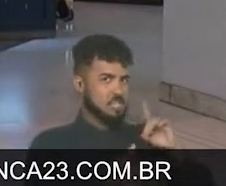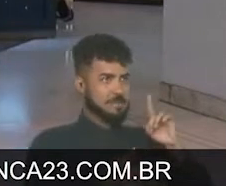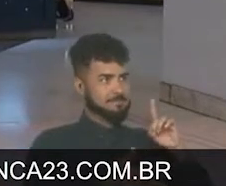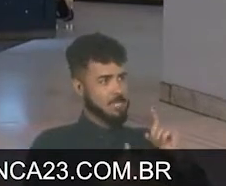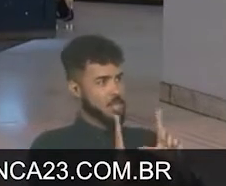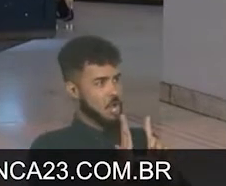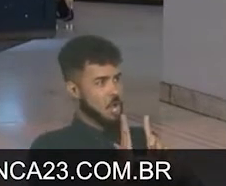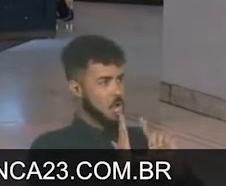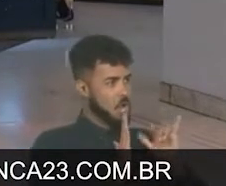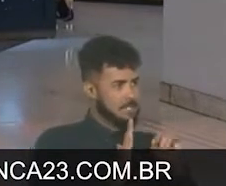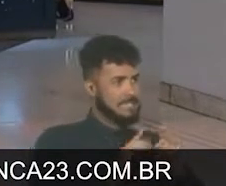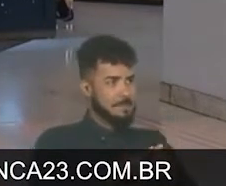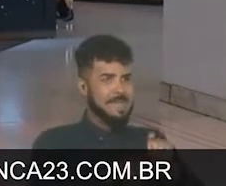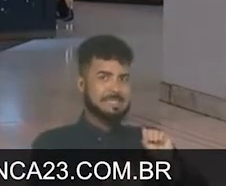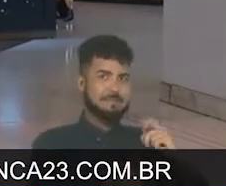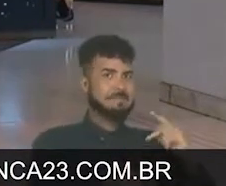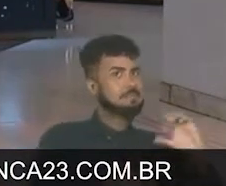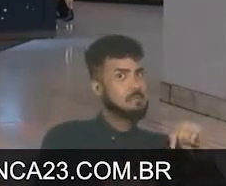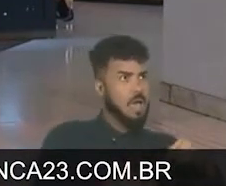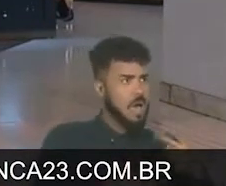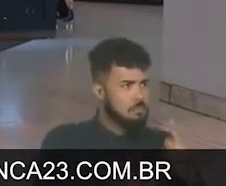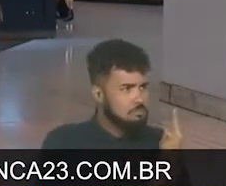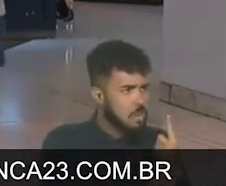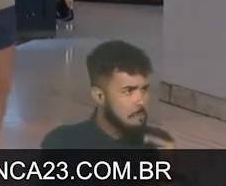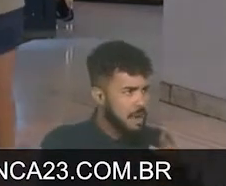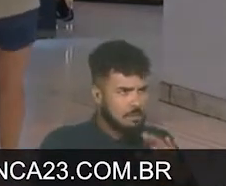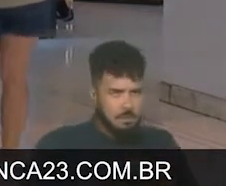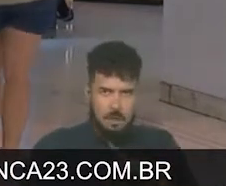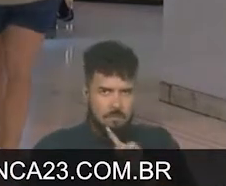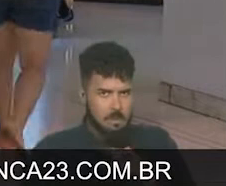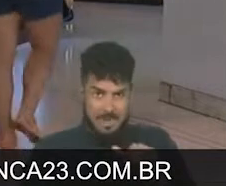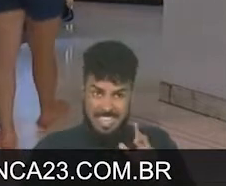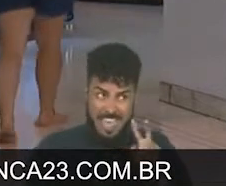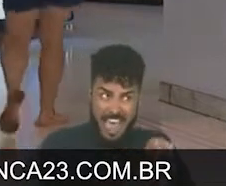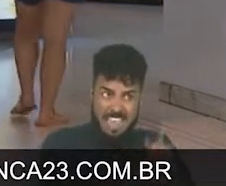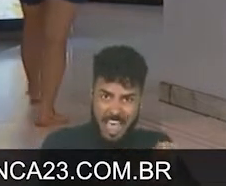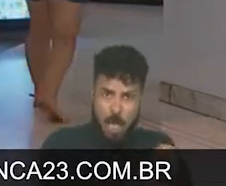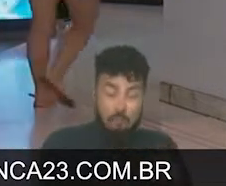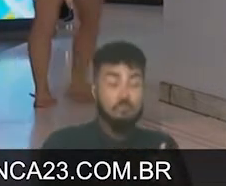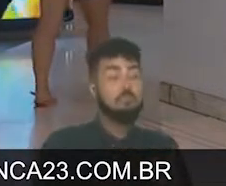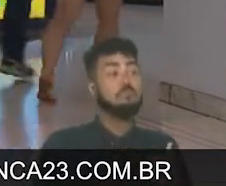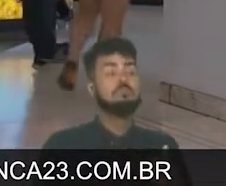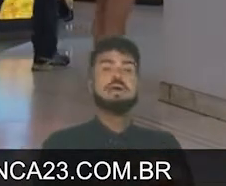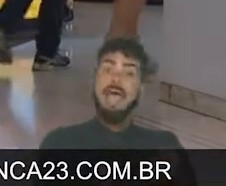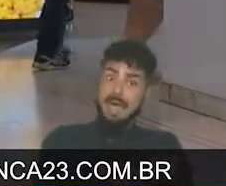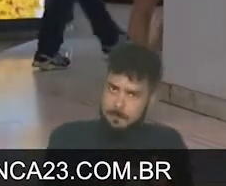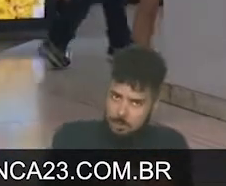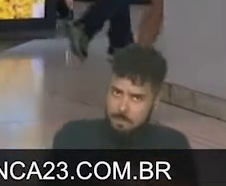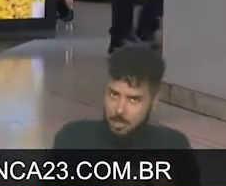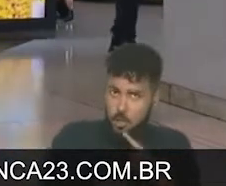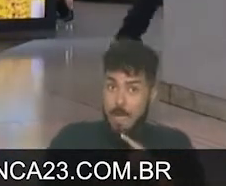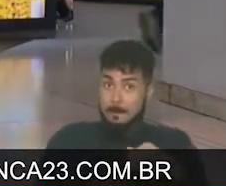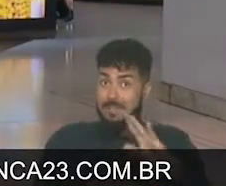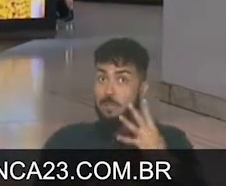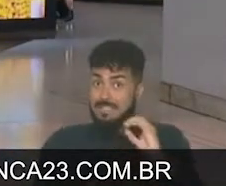do Serviço de Proteção ao Crédito. Ainda de acordo com esse levantamento, mais de 40% dos entrevistados pretendem gastar